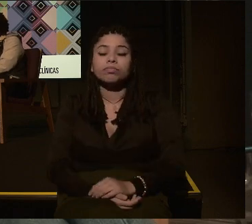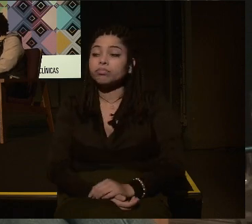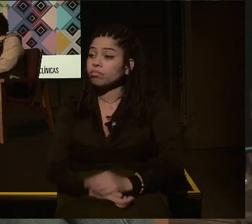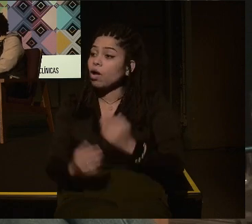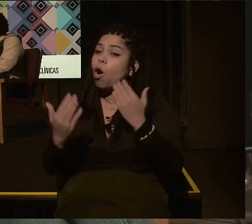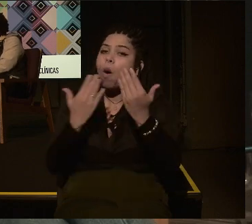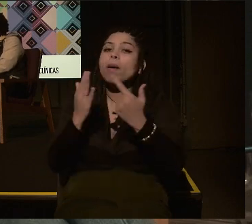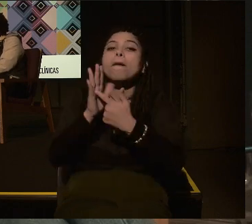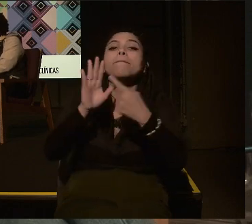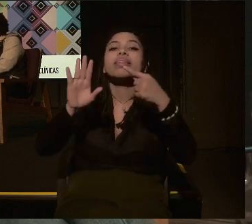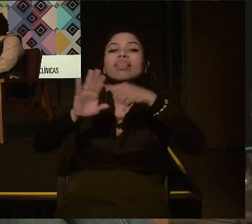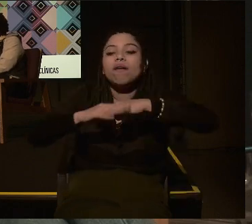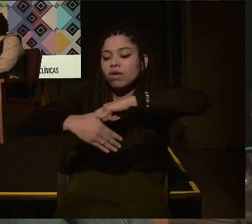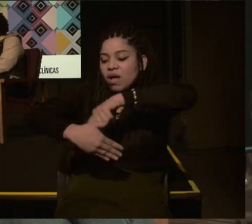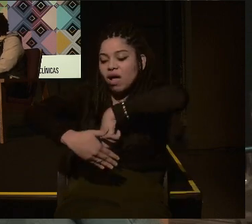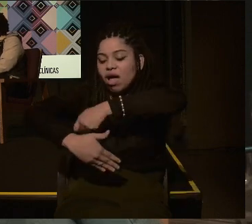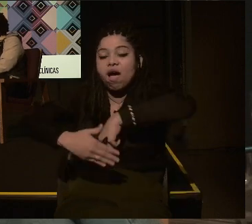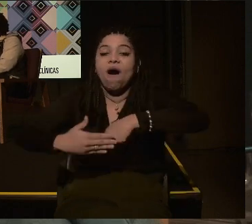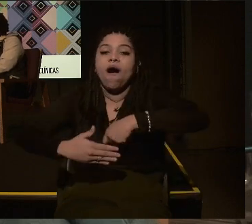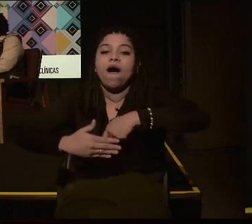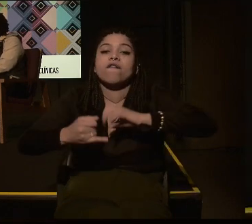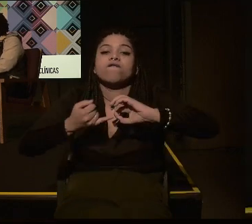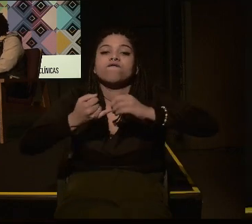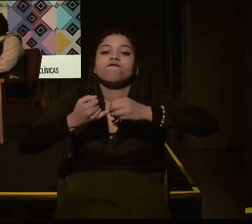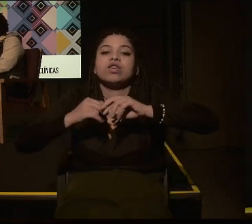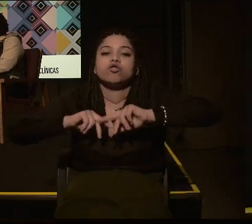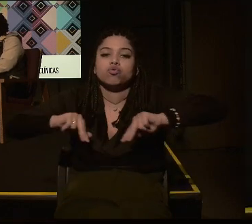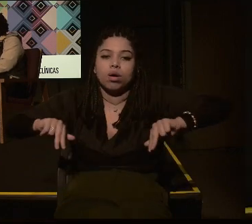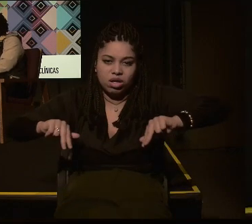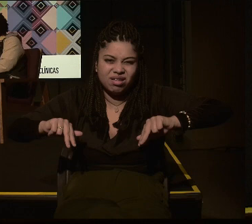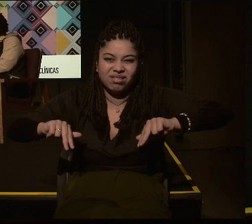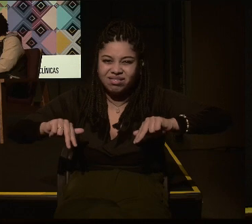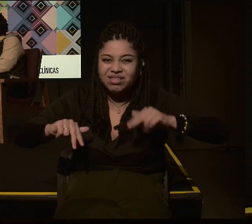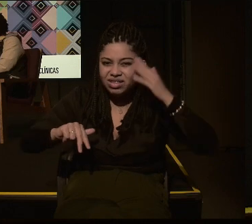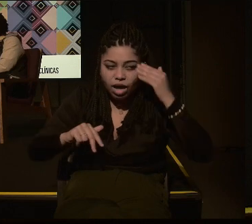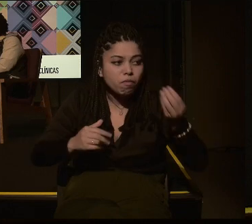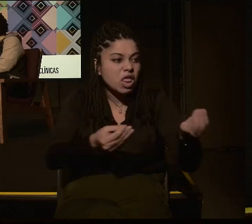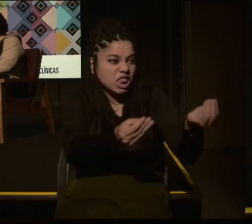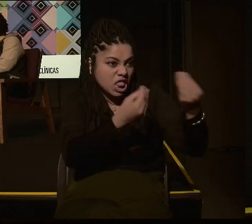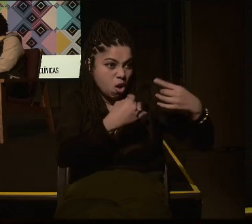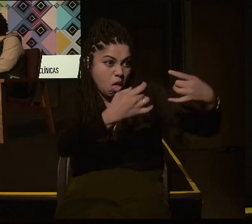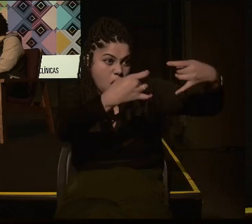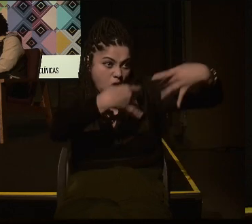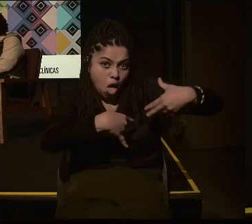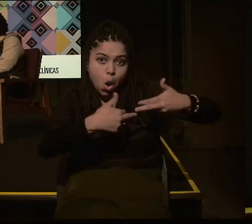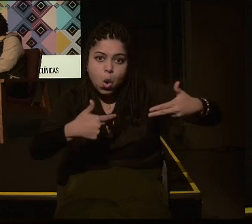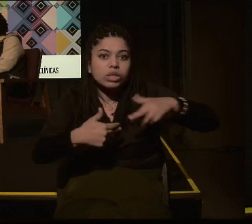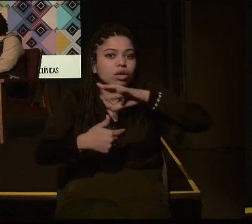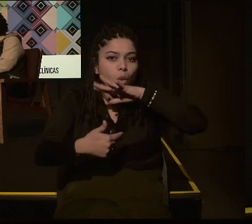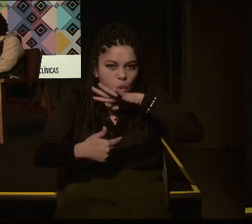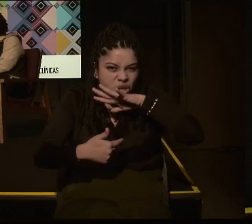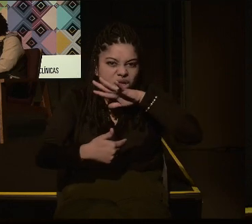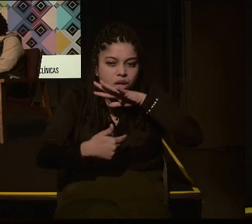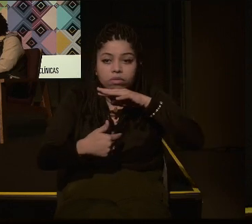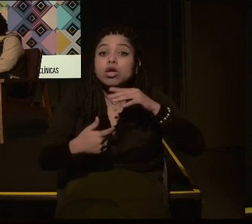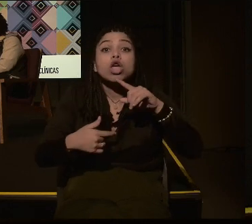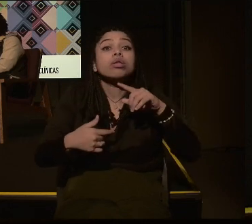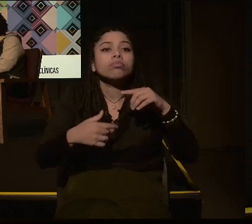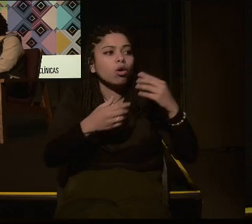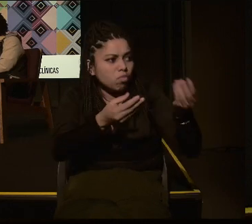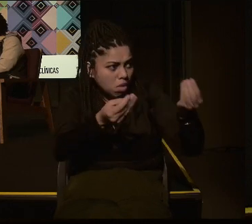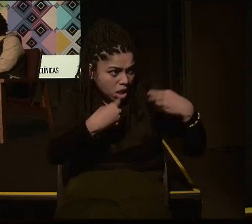feijoada. Então, minha companheira, a gente vai encontrar modos